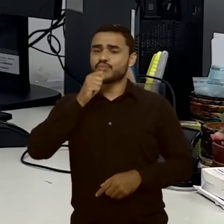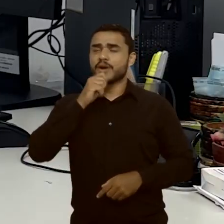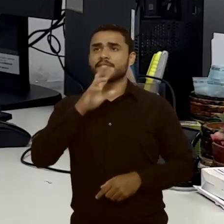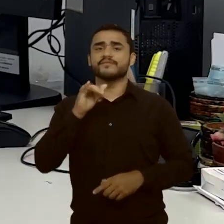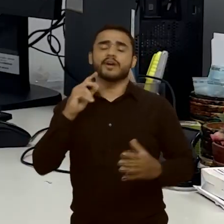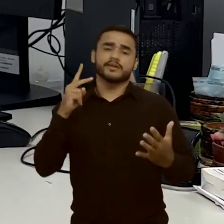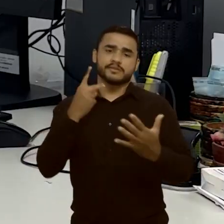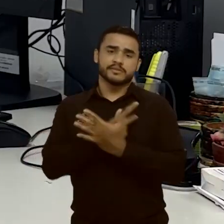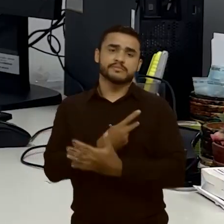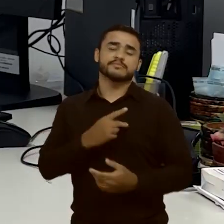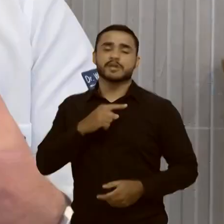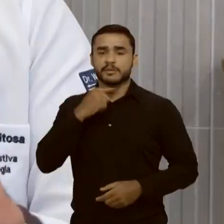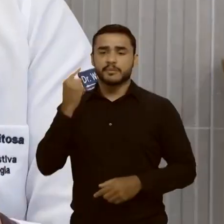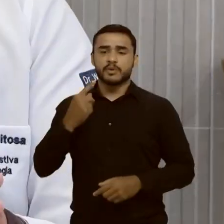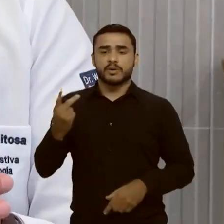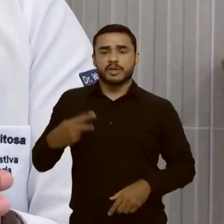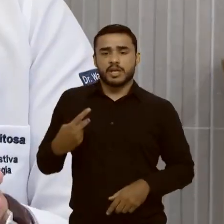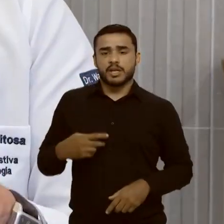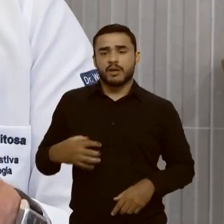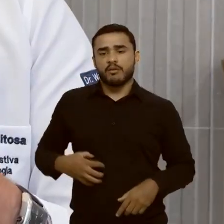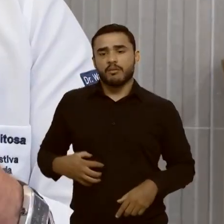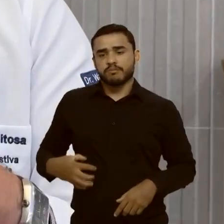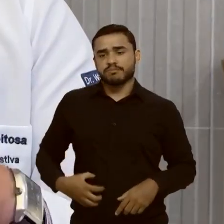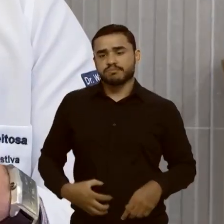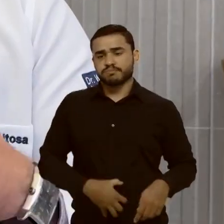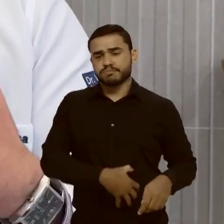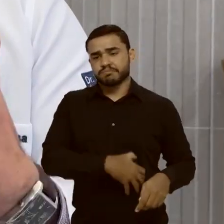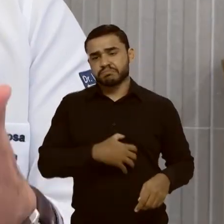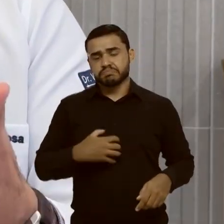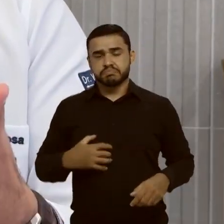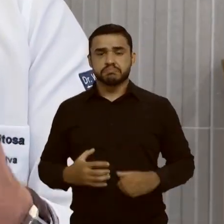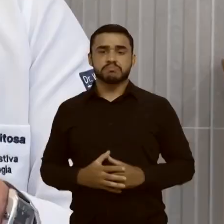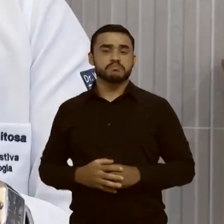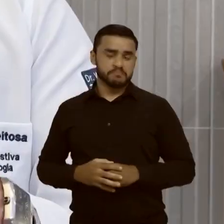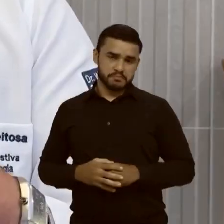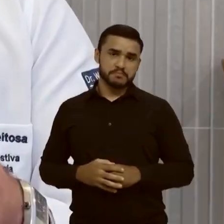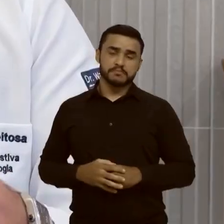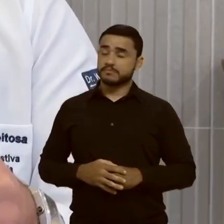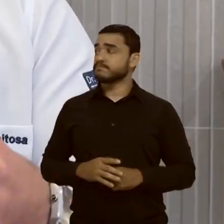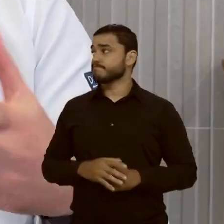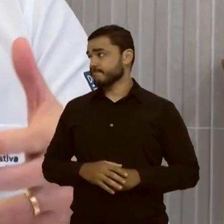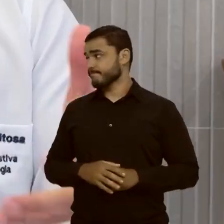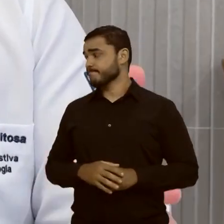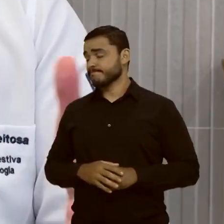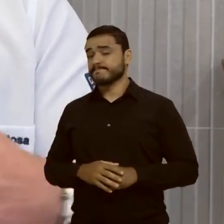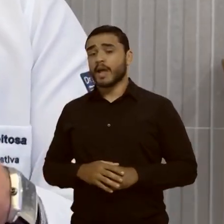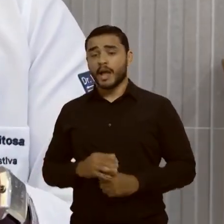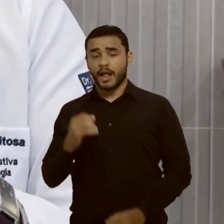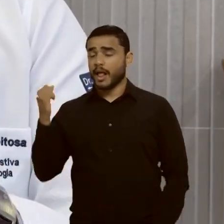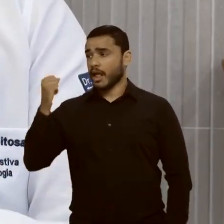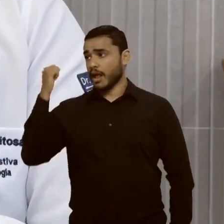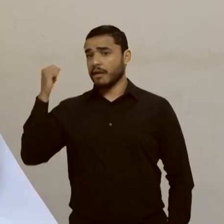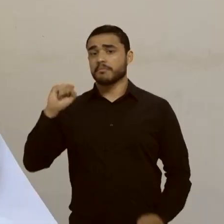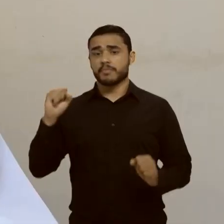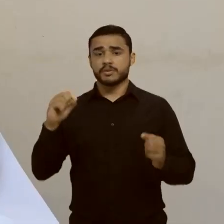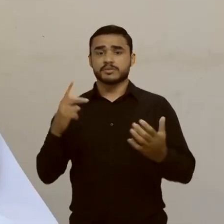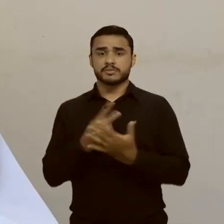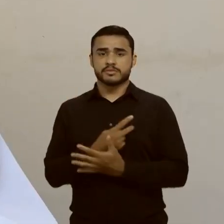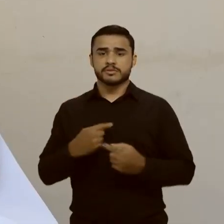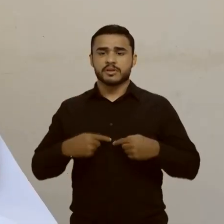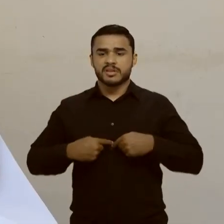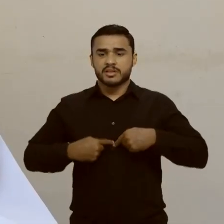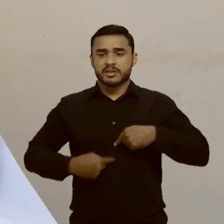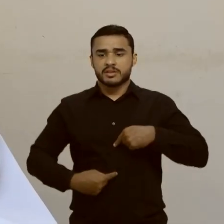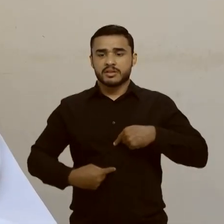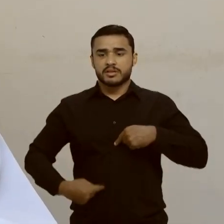pode levar a uma morte daquele órgão. Pode ser realmente uma complicação grave, até mesmo com perfuração daquele intestino. Havendo